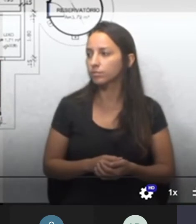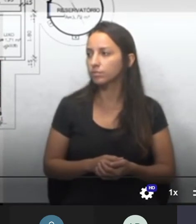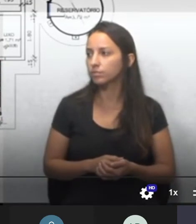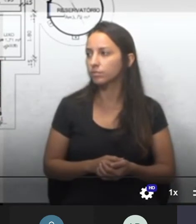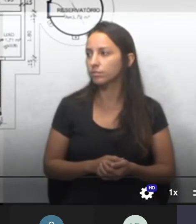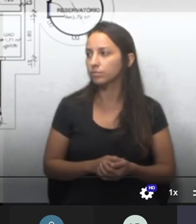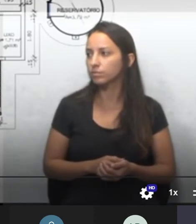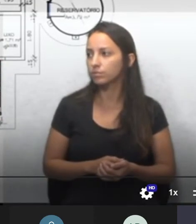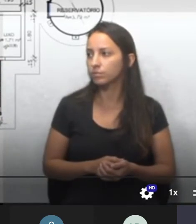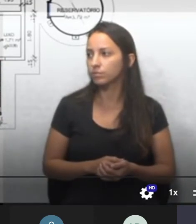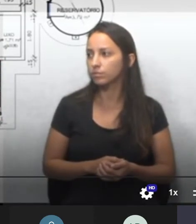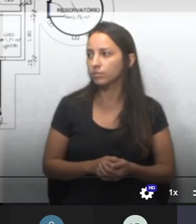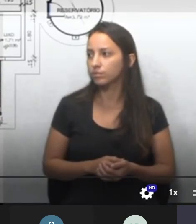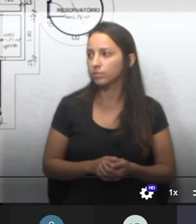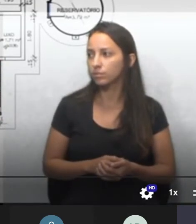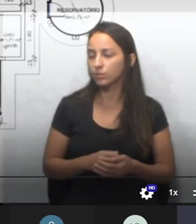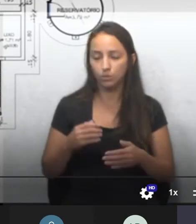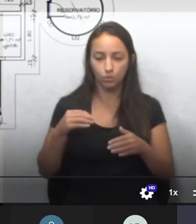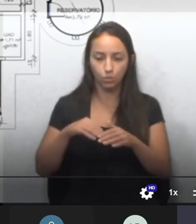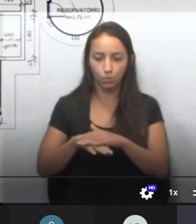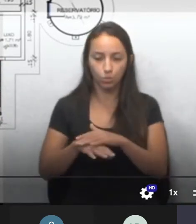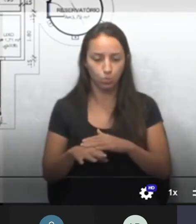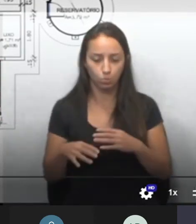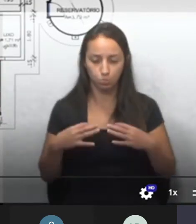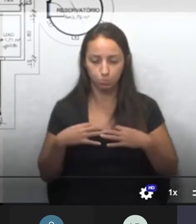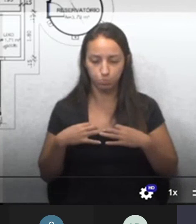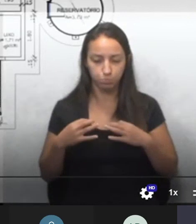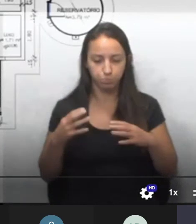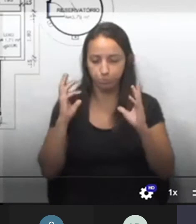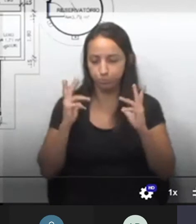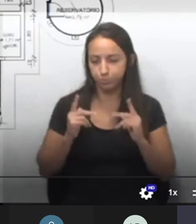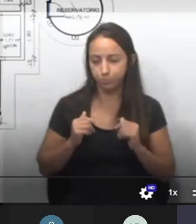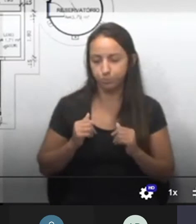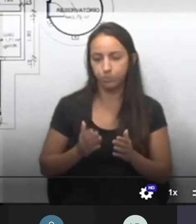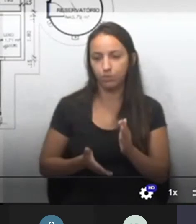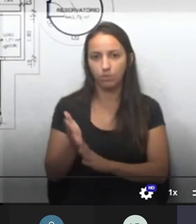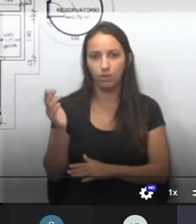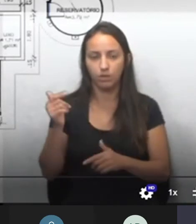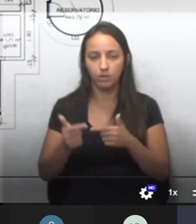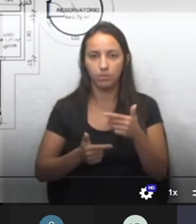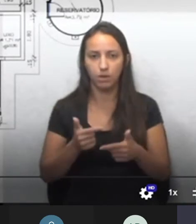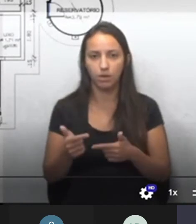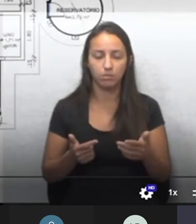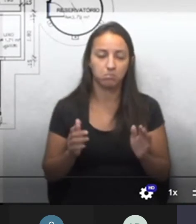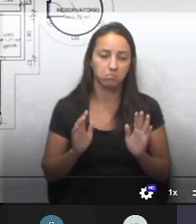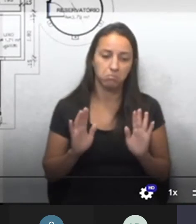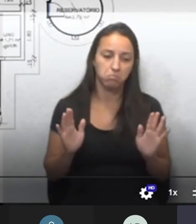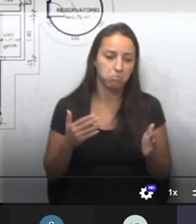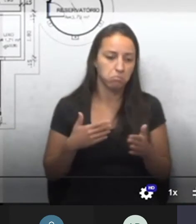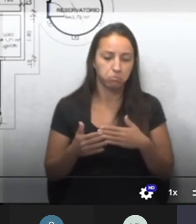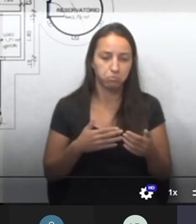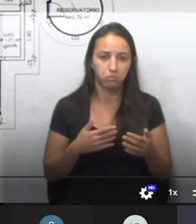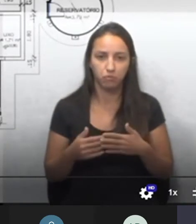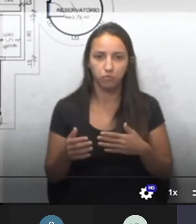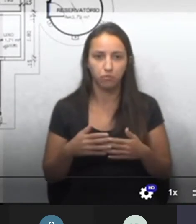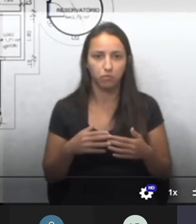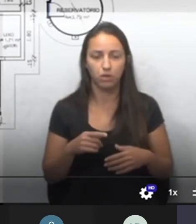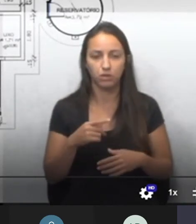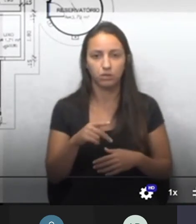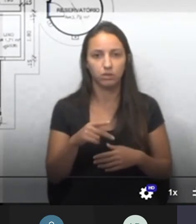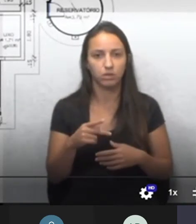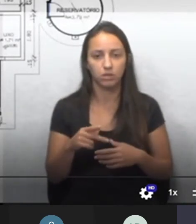aqui, já guarda as coisas dele, se higieniza e parte para o trabalho, seja lá qual seja o posto